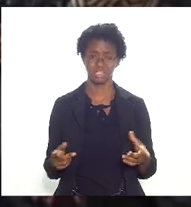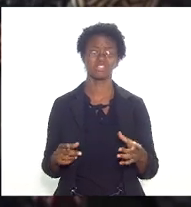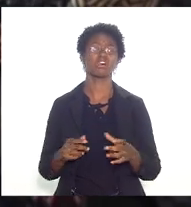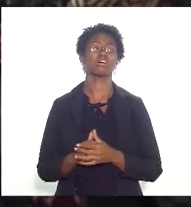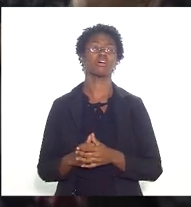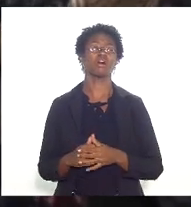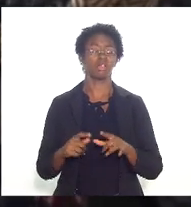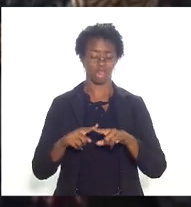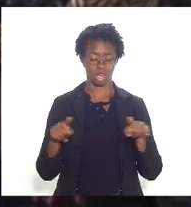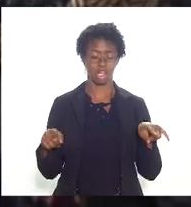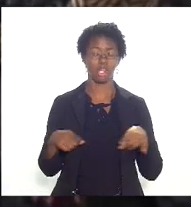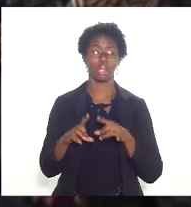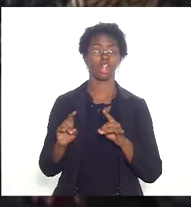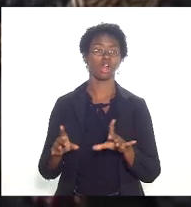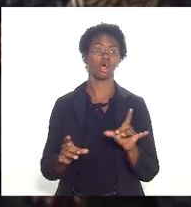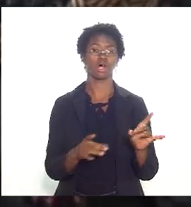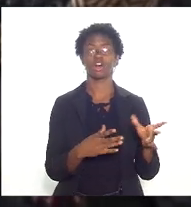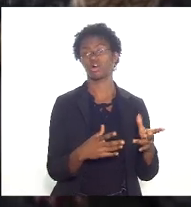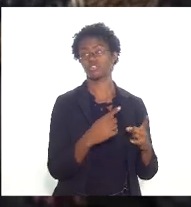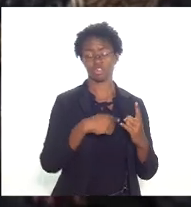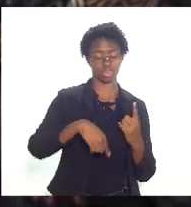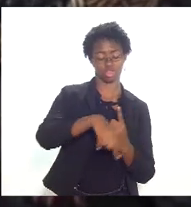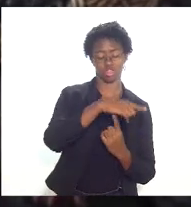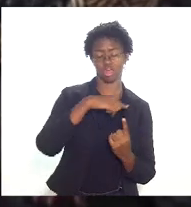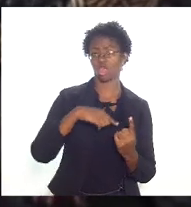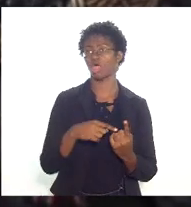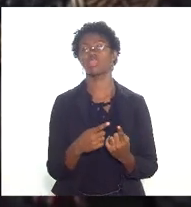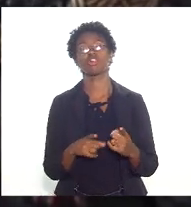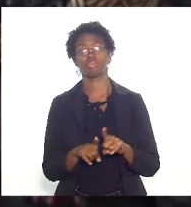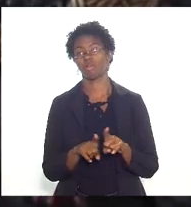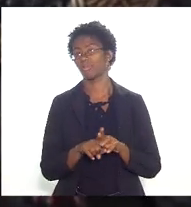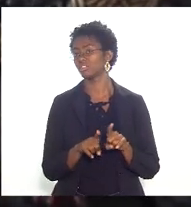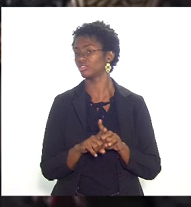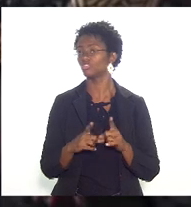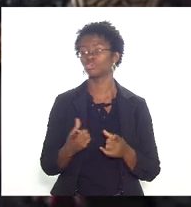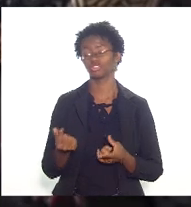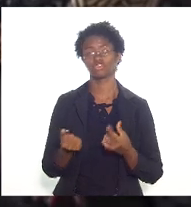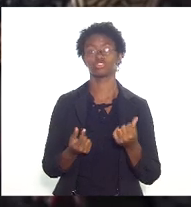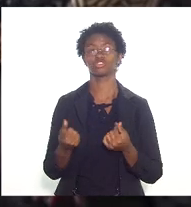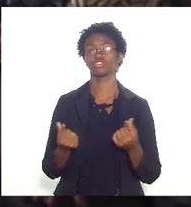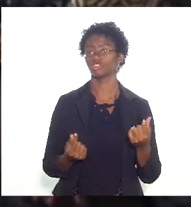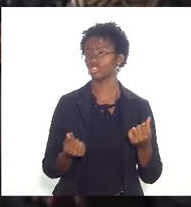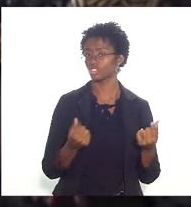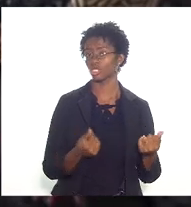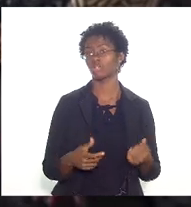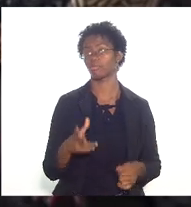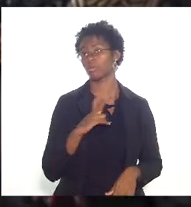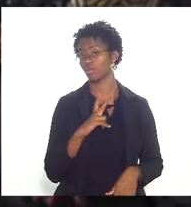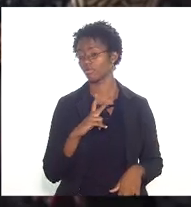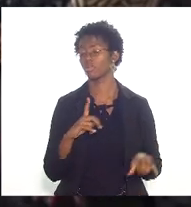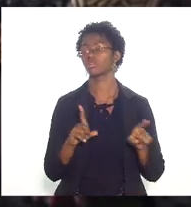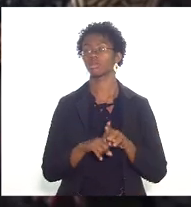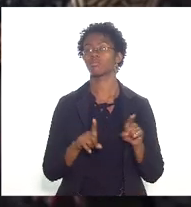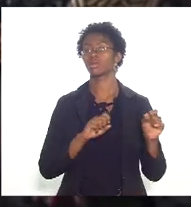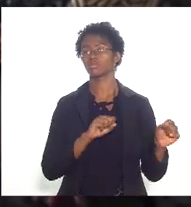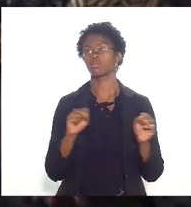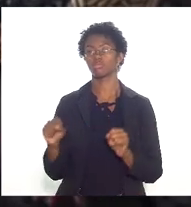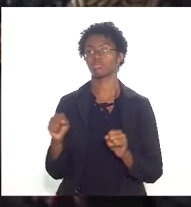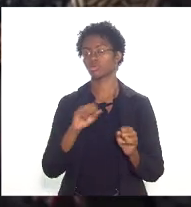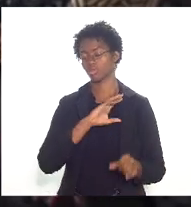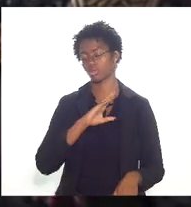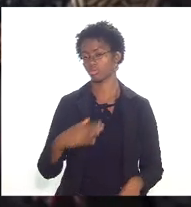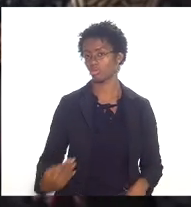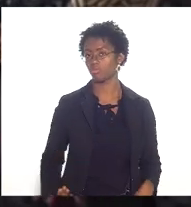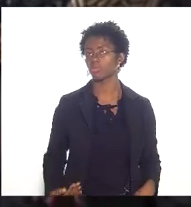só no Galeão mas em torno dele dinheiro na iniciativa privada e também do poder público onde precisa